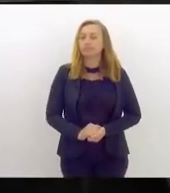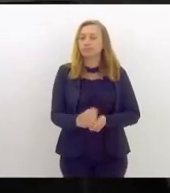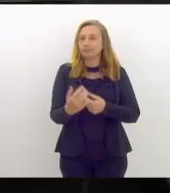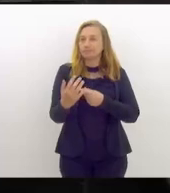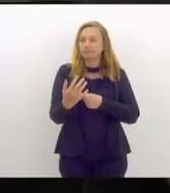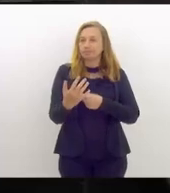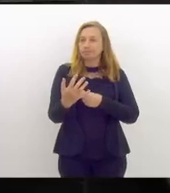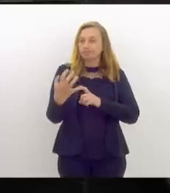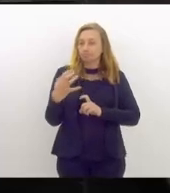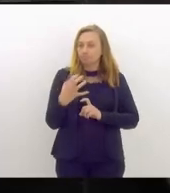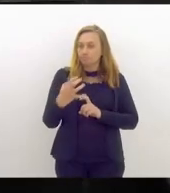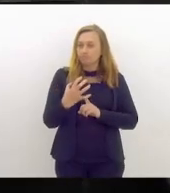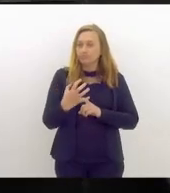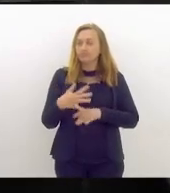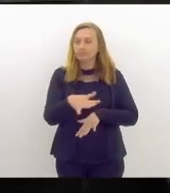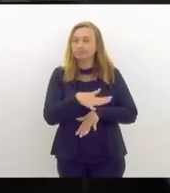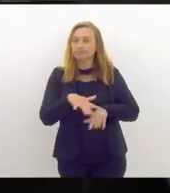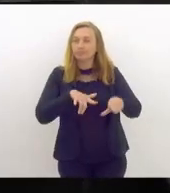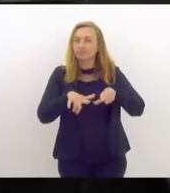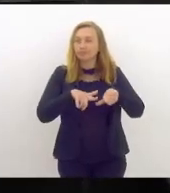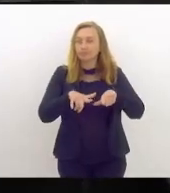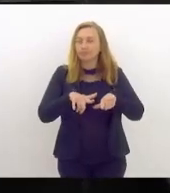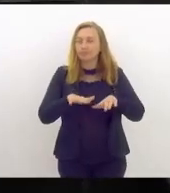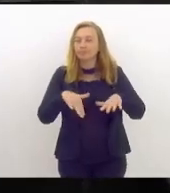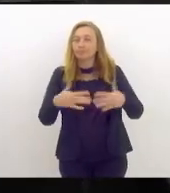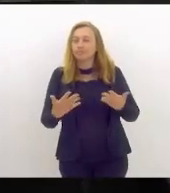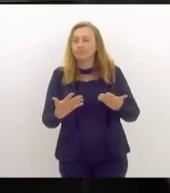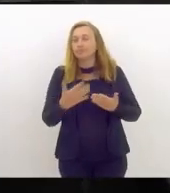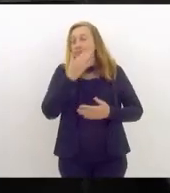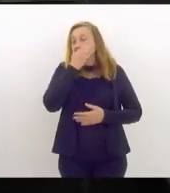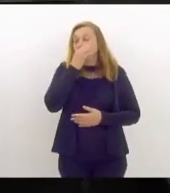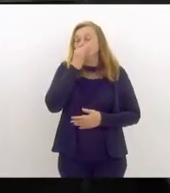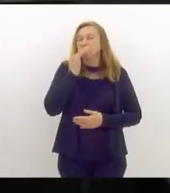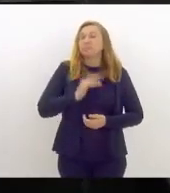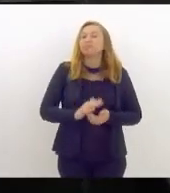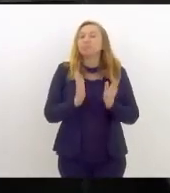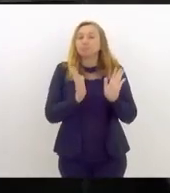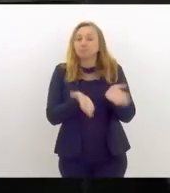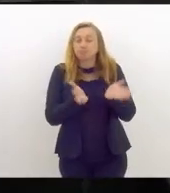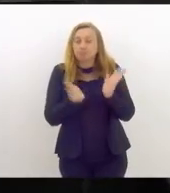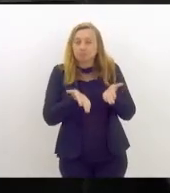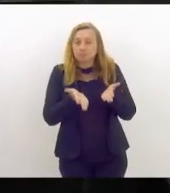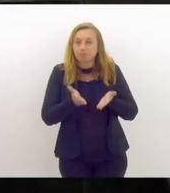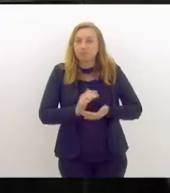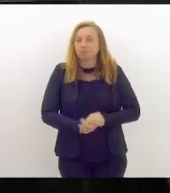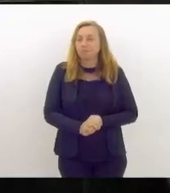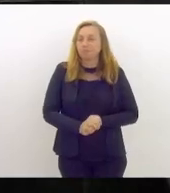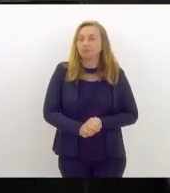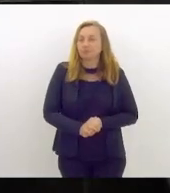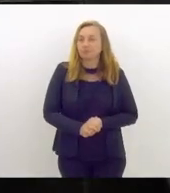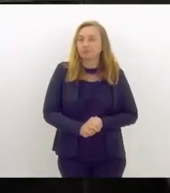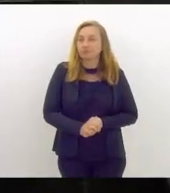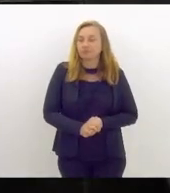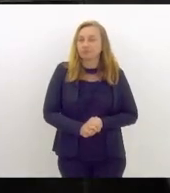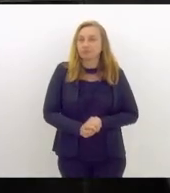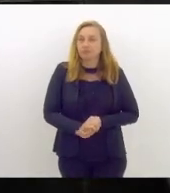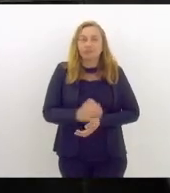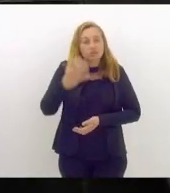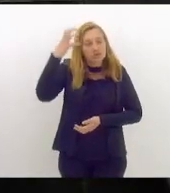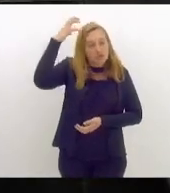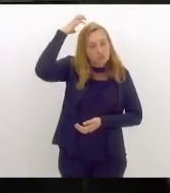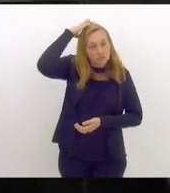e quanto esses custos é dolarizado. Então, hoje, essa chantagem de culpar